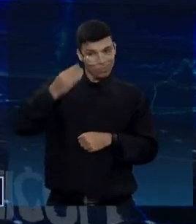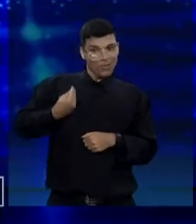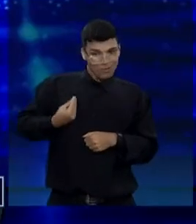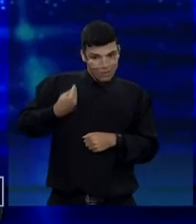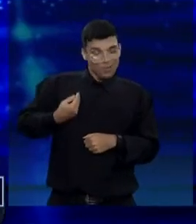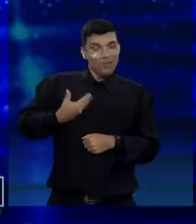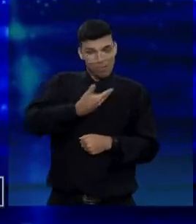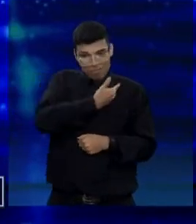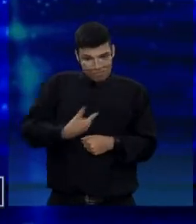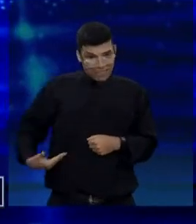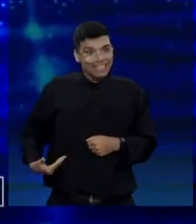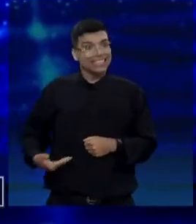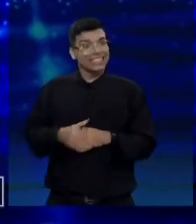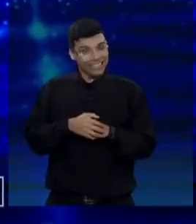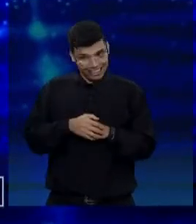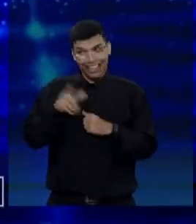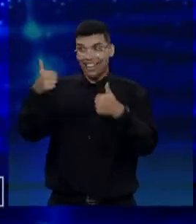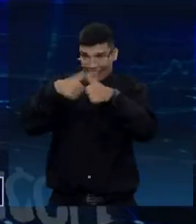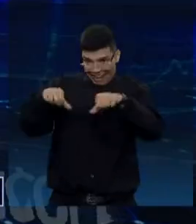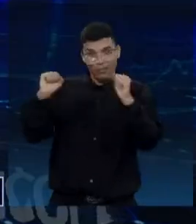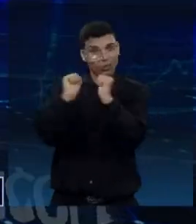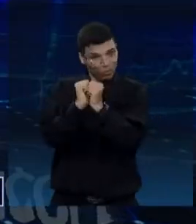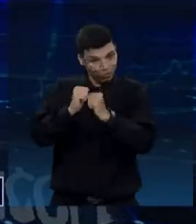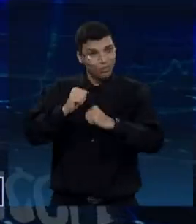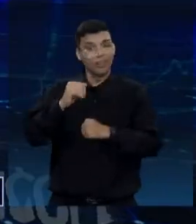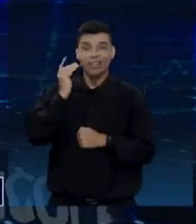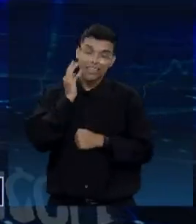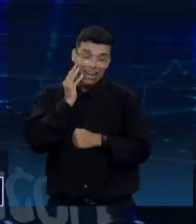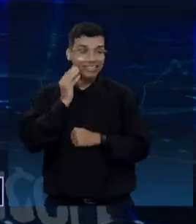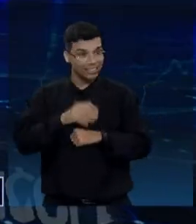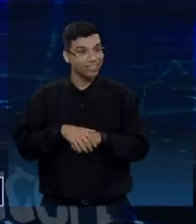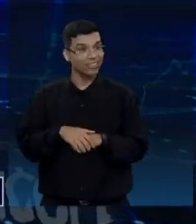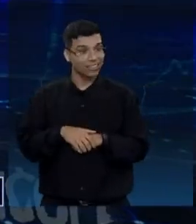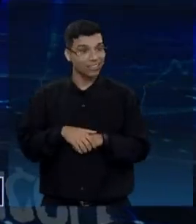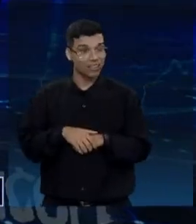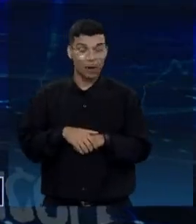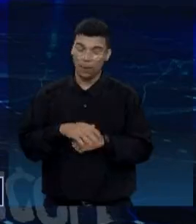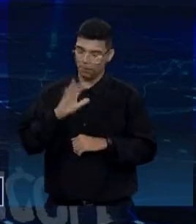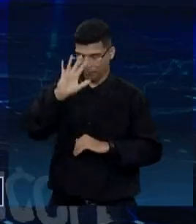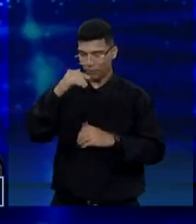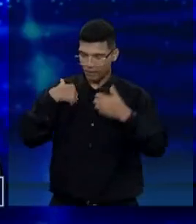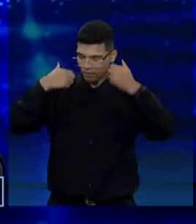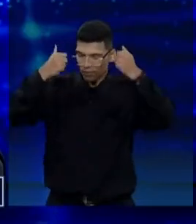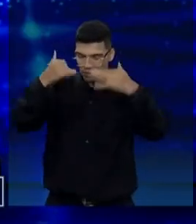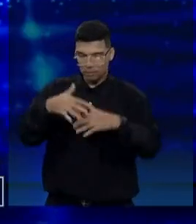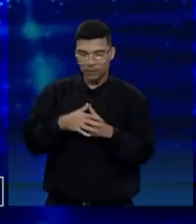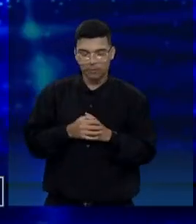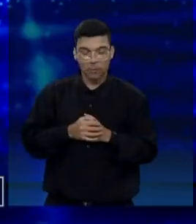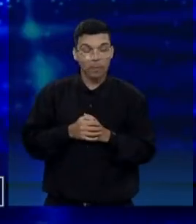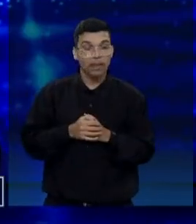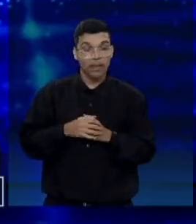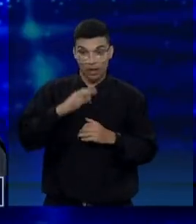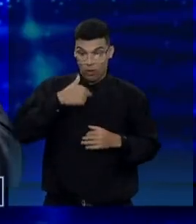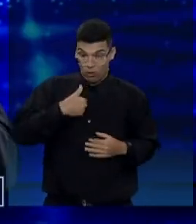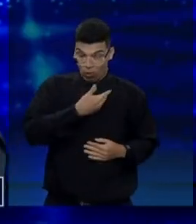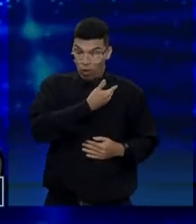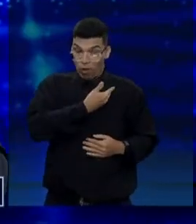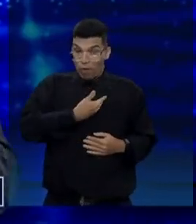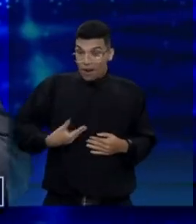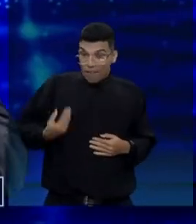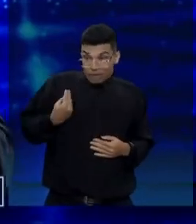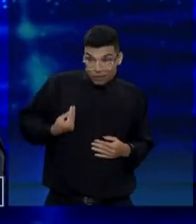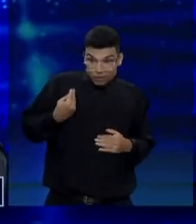O dado concreto, Bolsonaro, é o seguinte. O dado concreto é que, no nosso governo, nós fizemos a maior